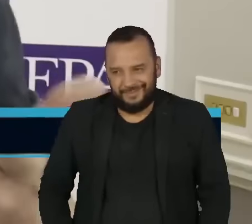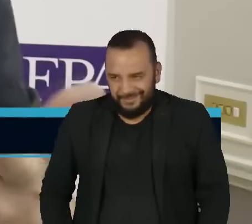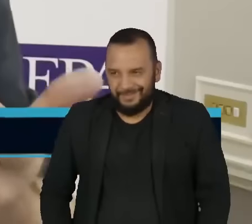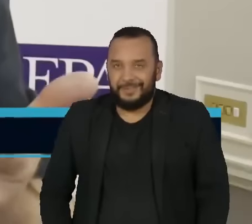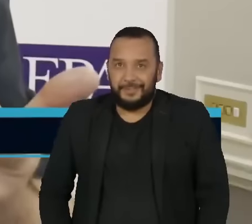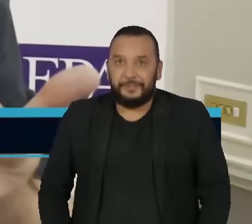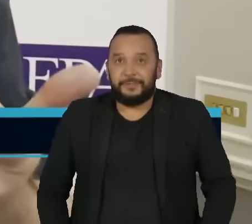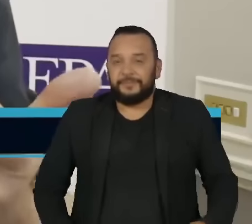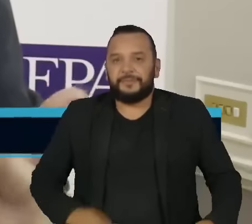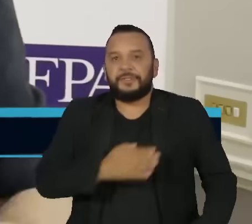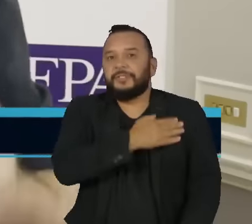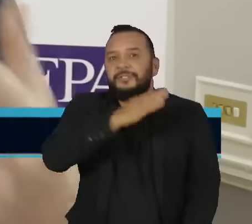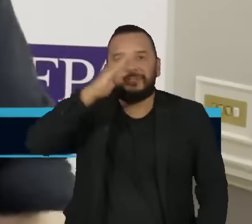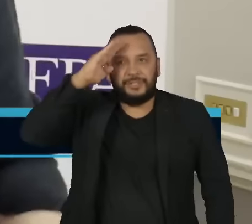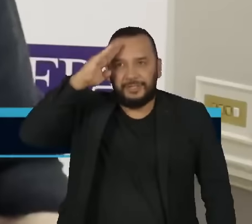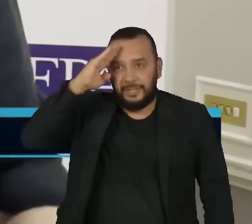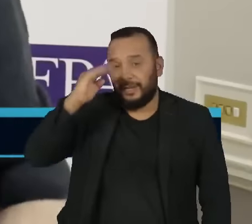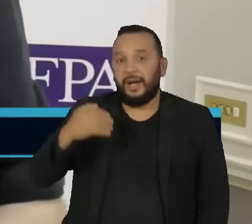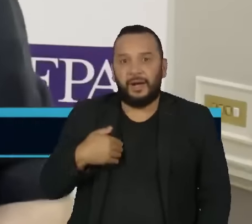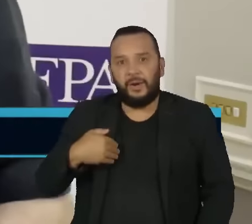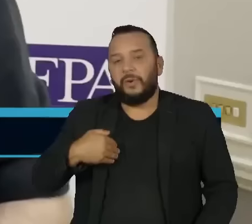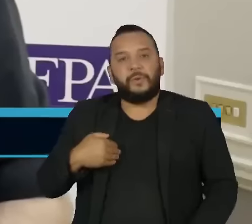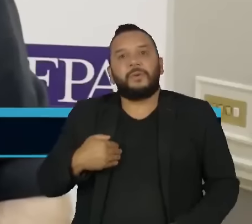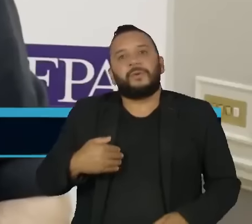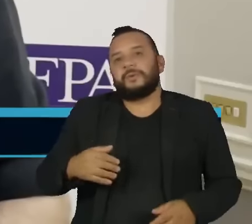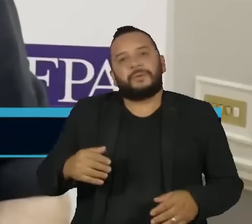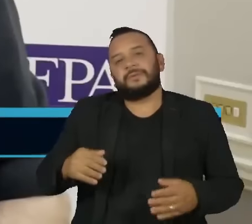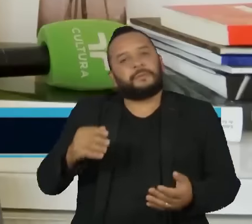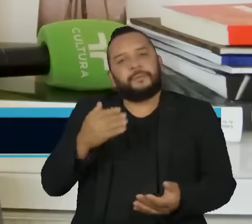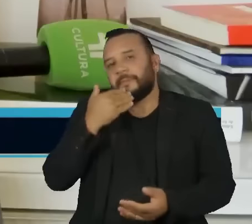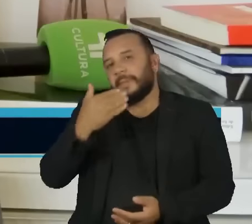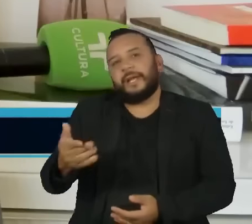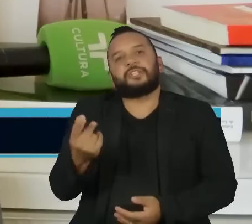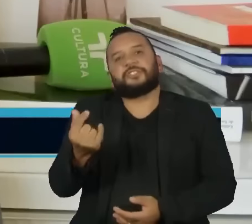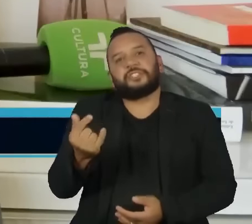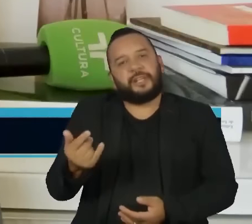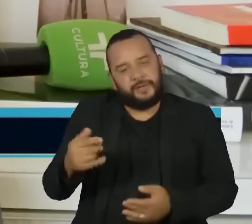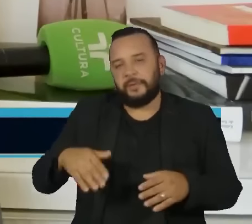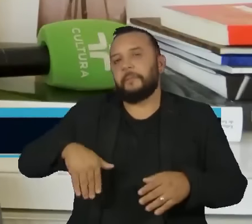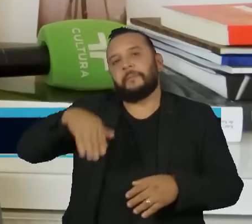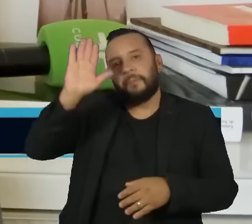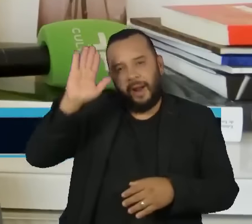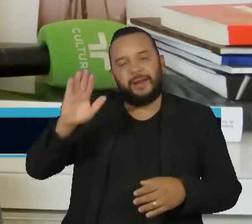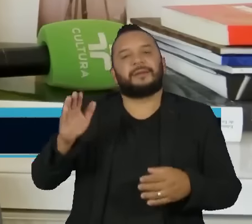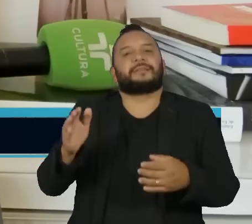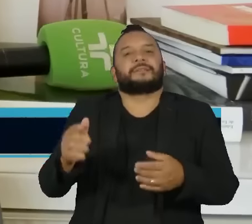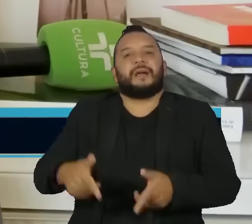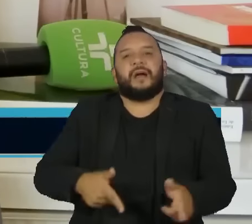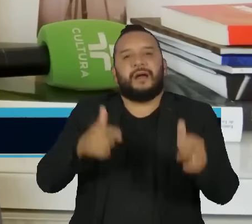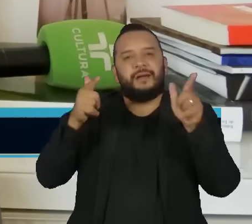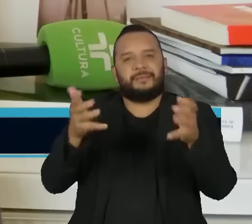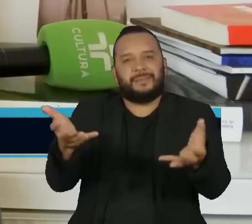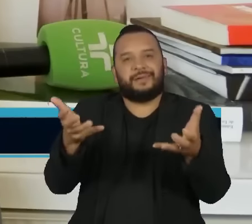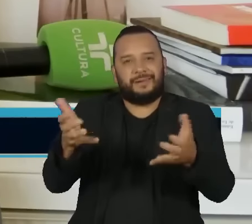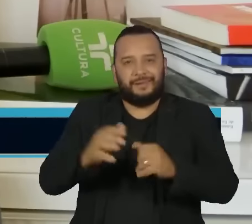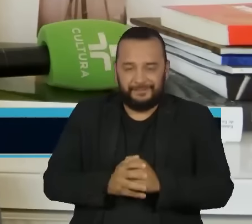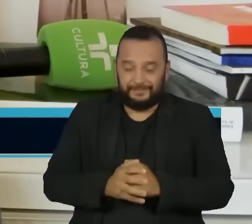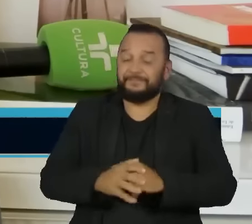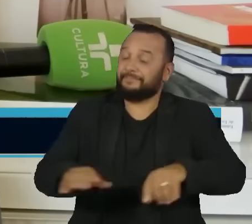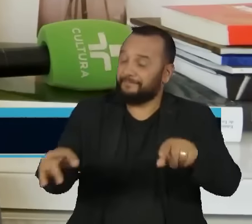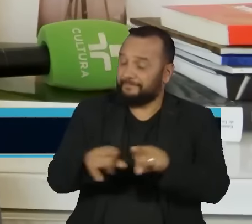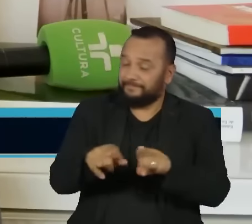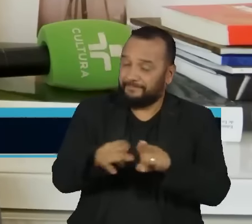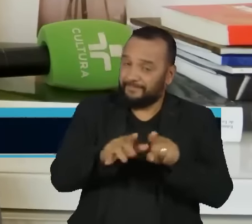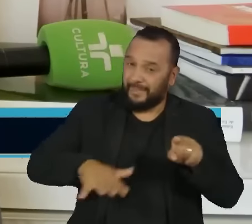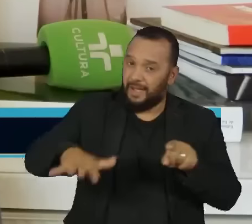que generais nunca pedem é menos dinheiro e menos armas. Um outro consenso no mundo político é que na polarização que